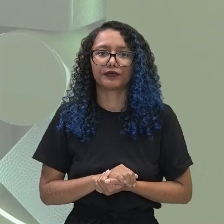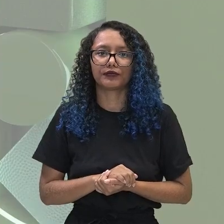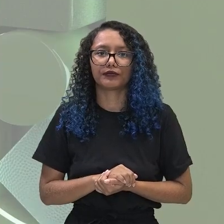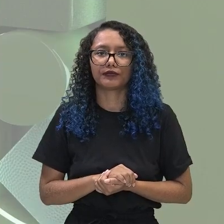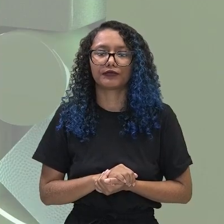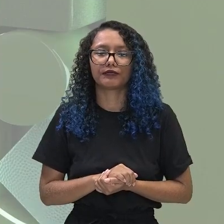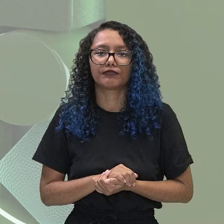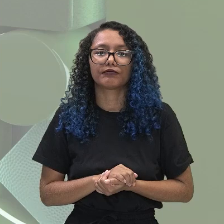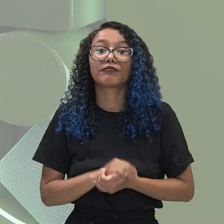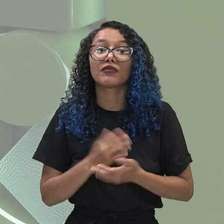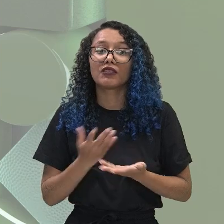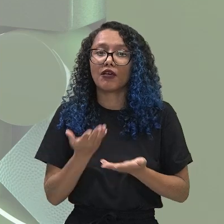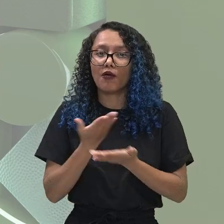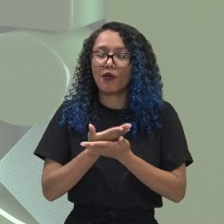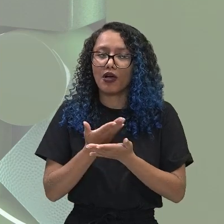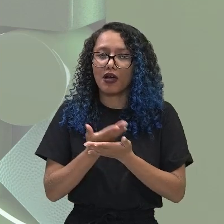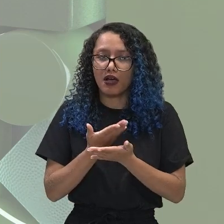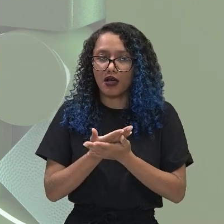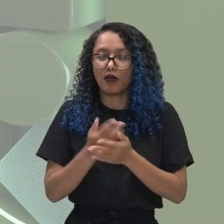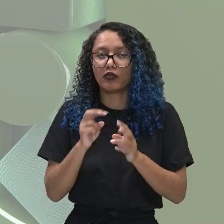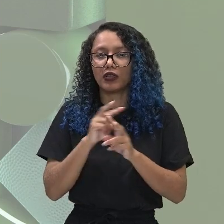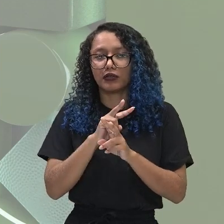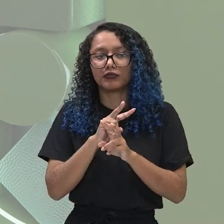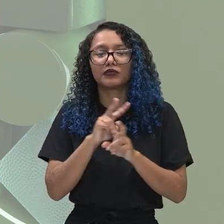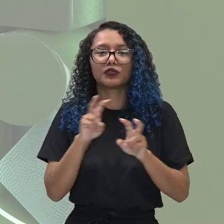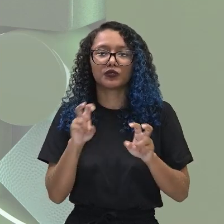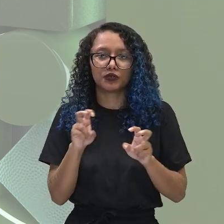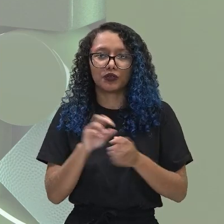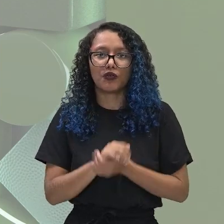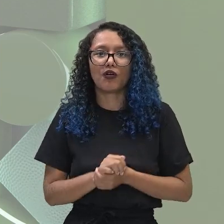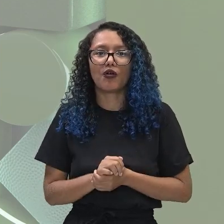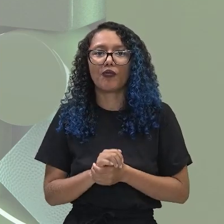E assim nós finalizamos a nossa aula